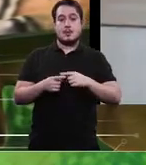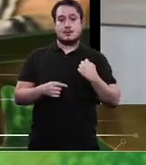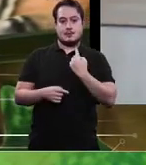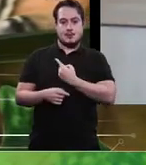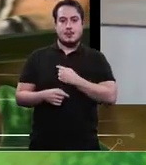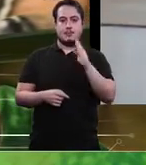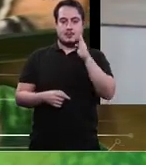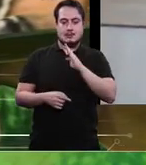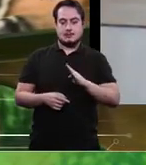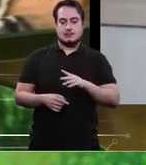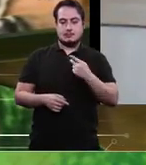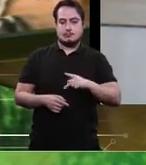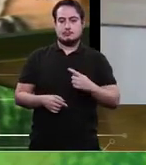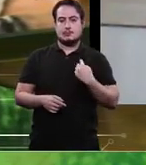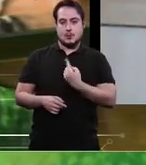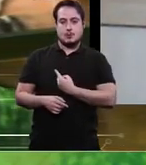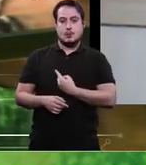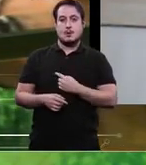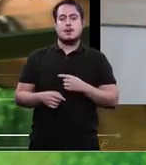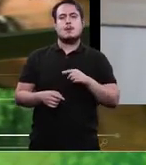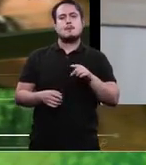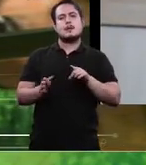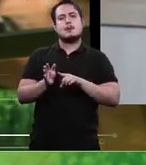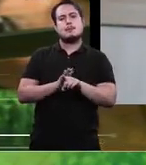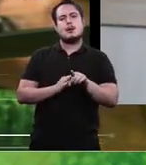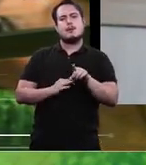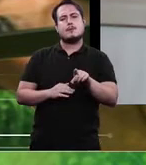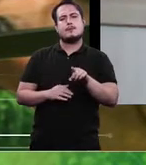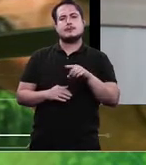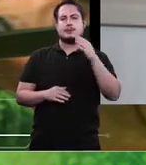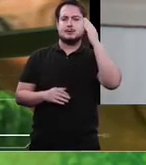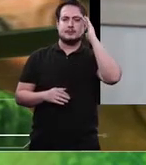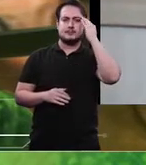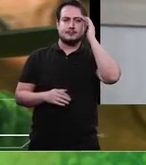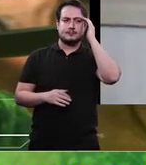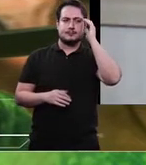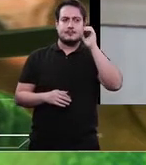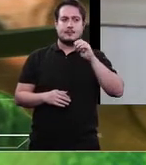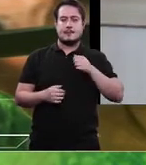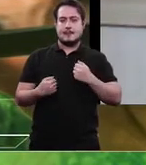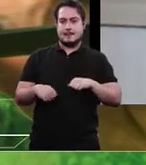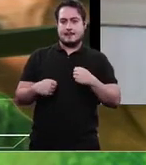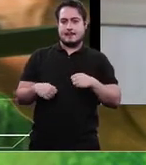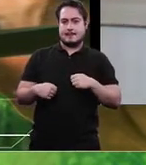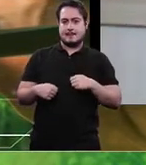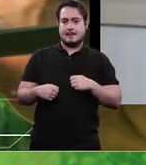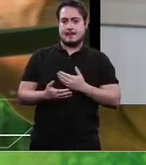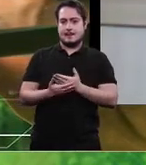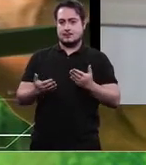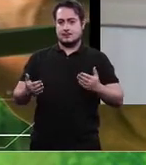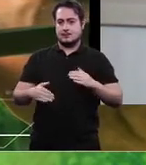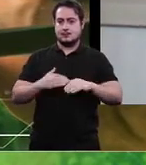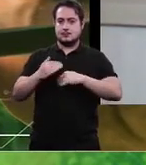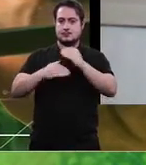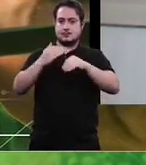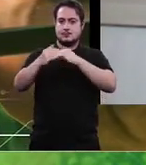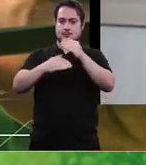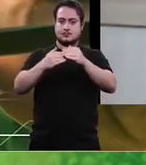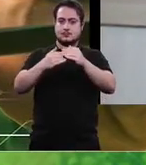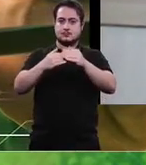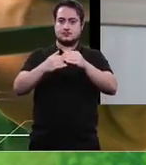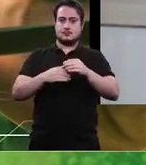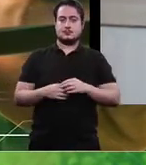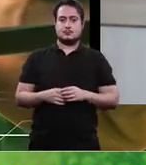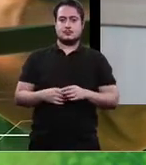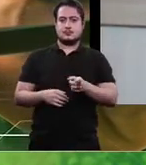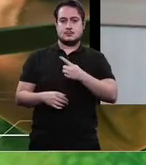país. Então, assim, a minha pergunta é, você não entende que é necessário que nós avancemos um pouco para